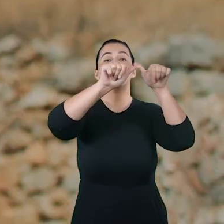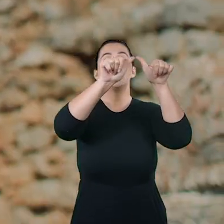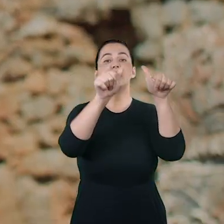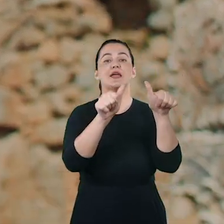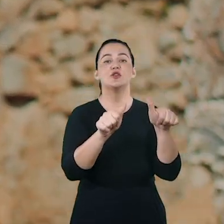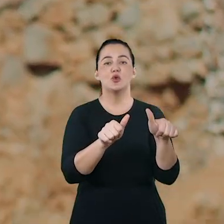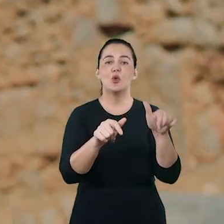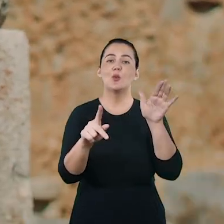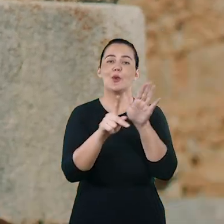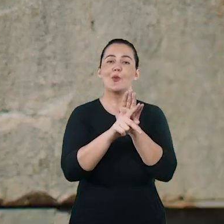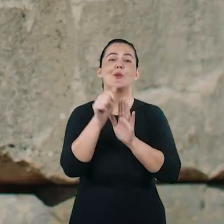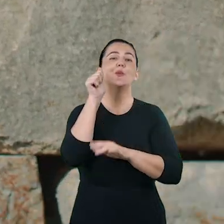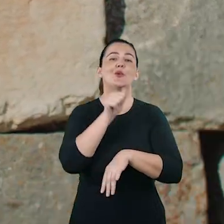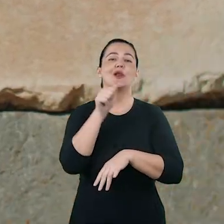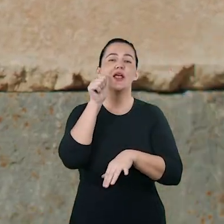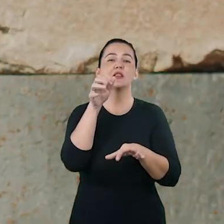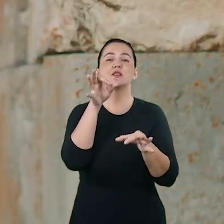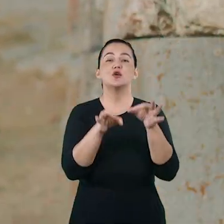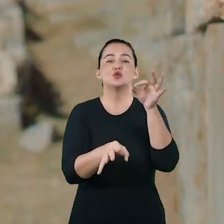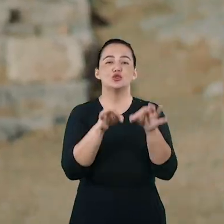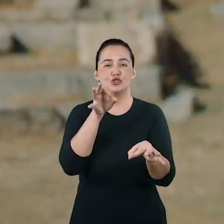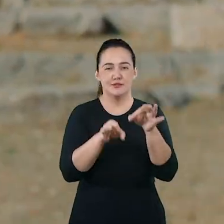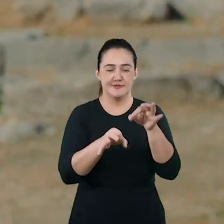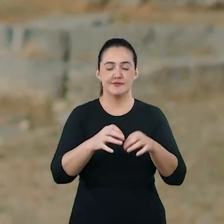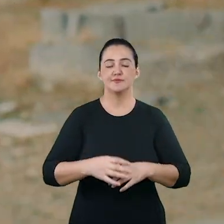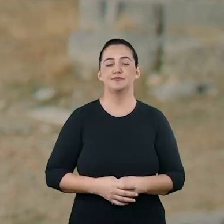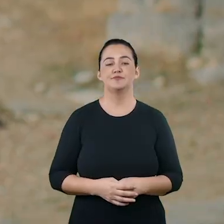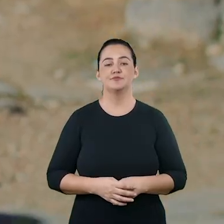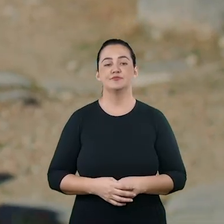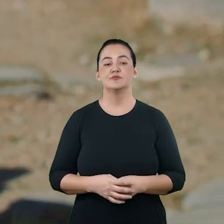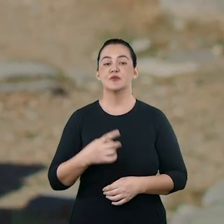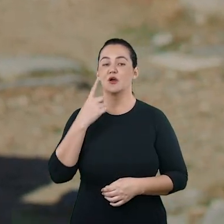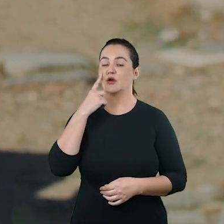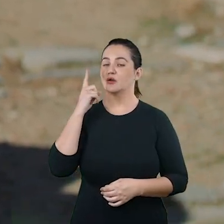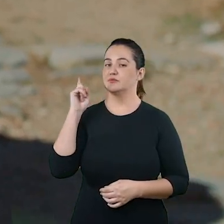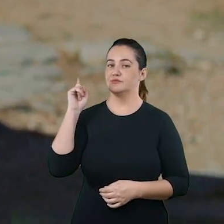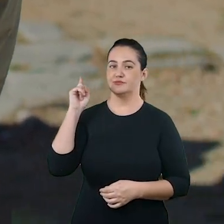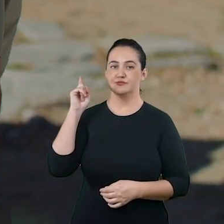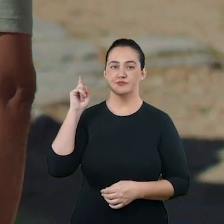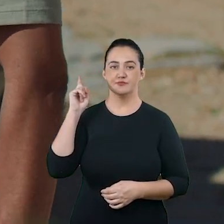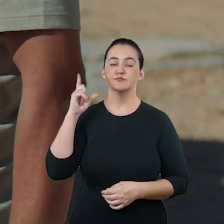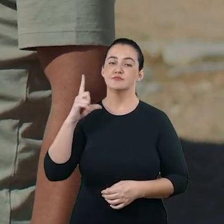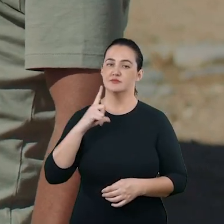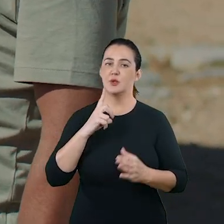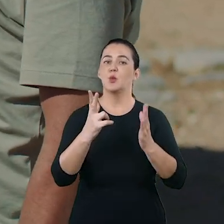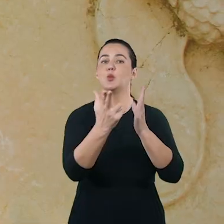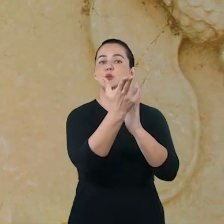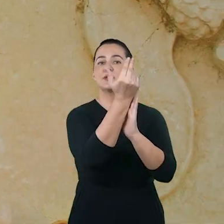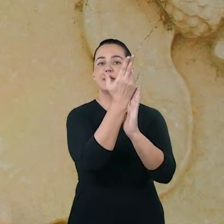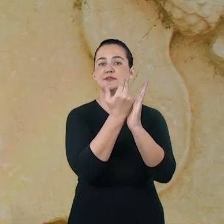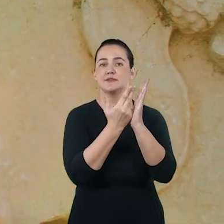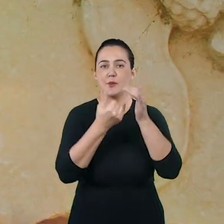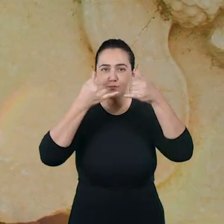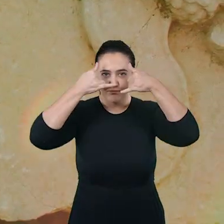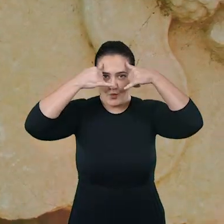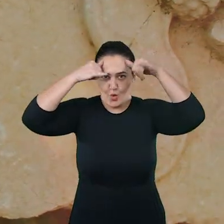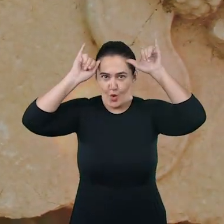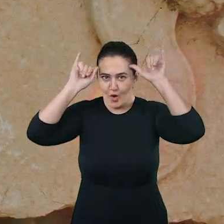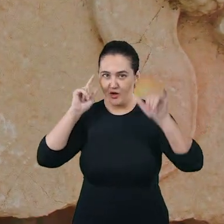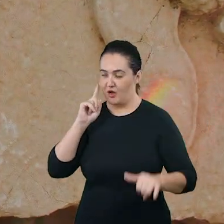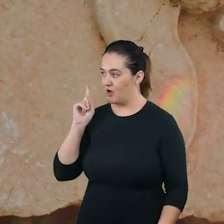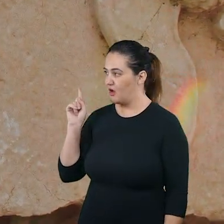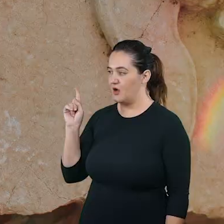havia mencionado para vocês. E do lado de cá, nós temos um desenho também de um boi. Você percebe o